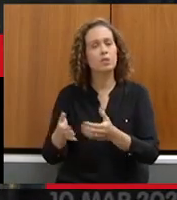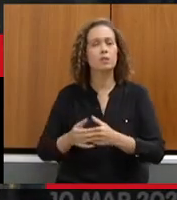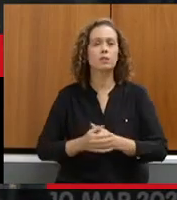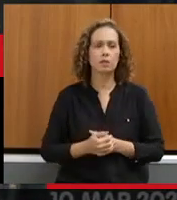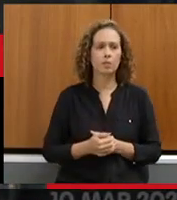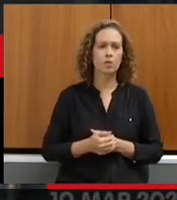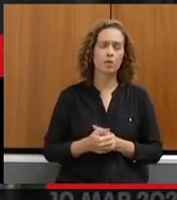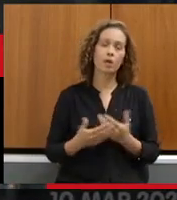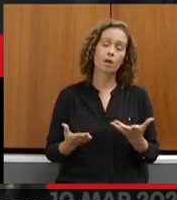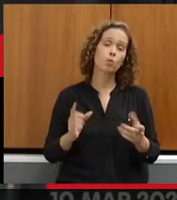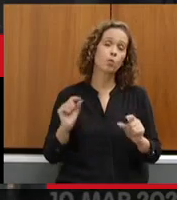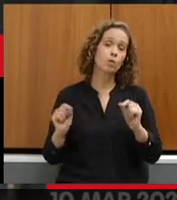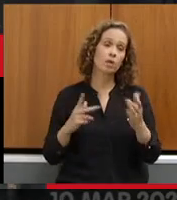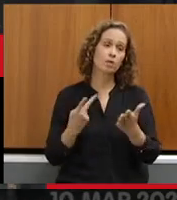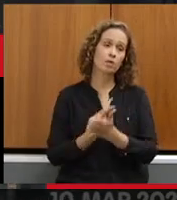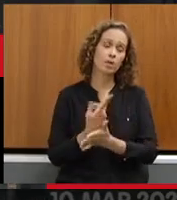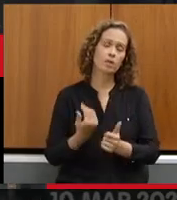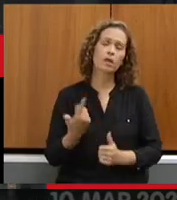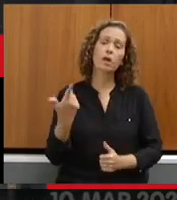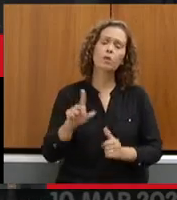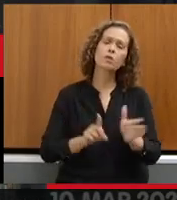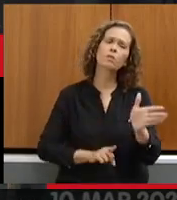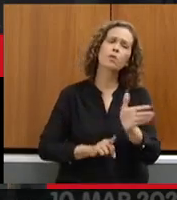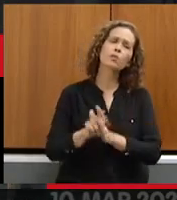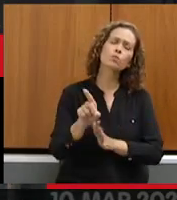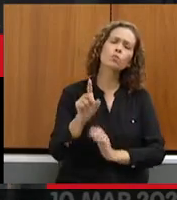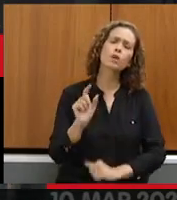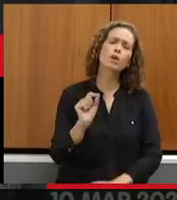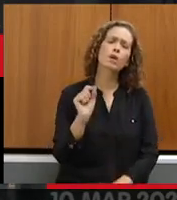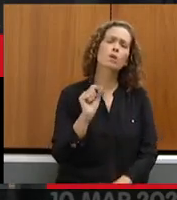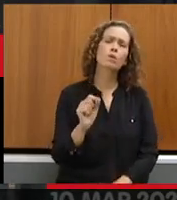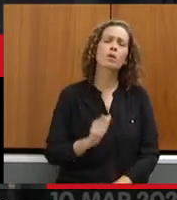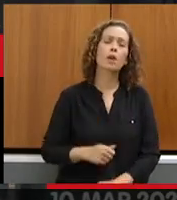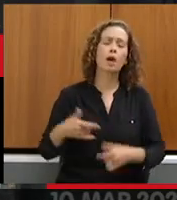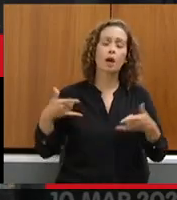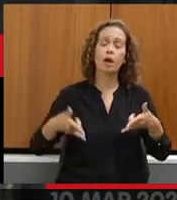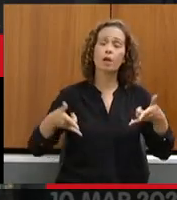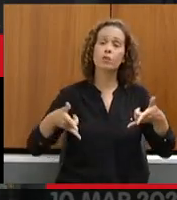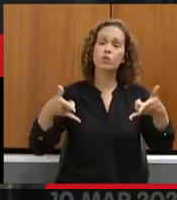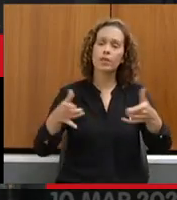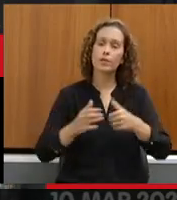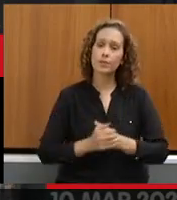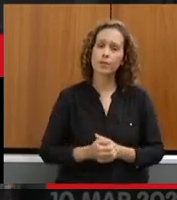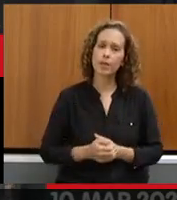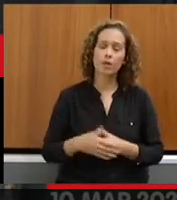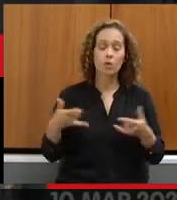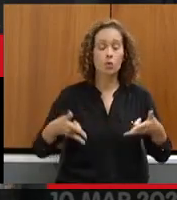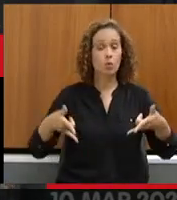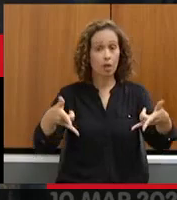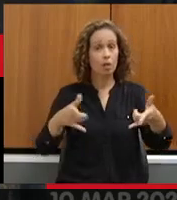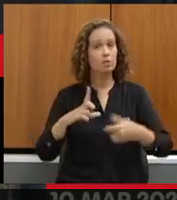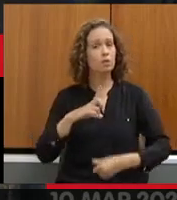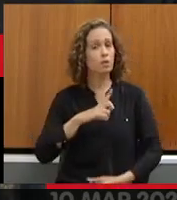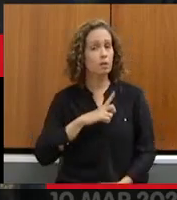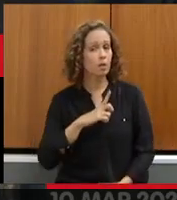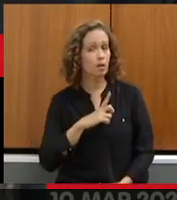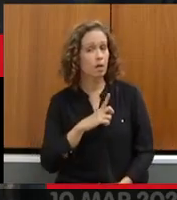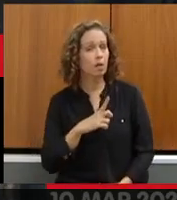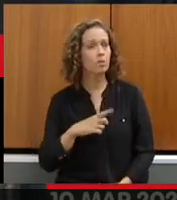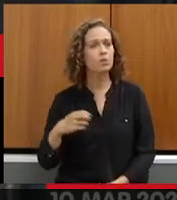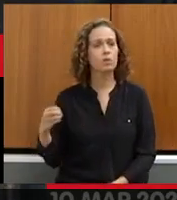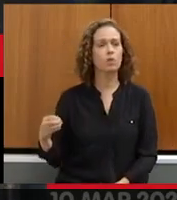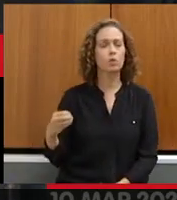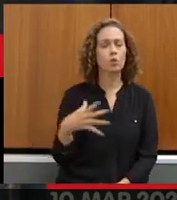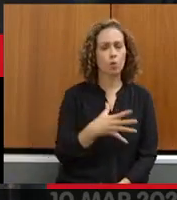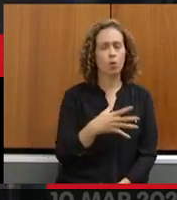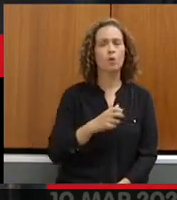que ele está dando e a outra pergunta responde leito esses leitos que nós temos estão leitos novos